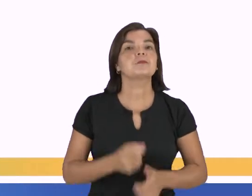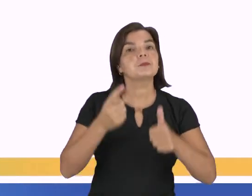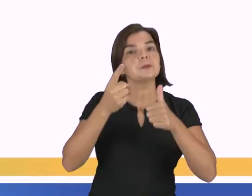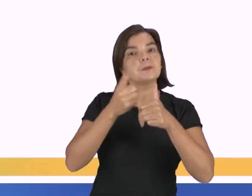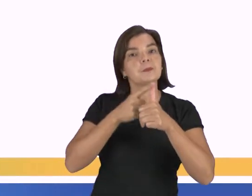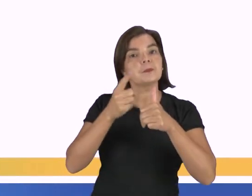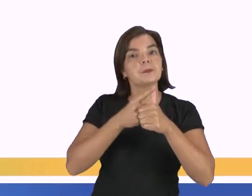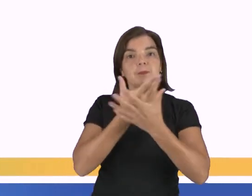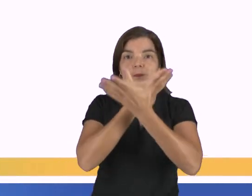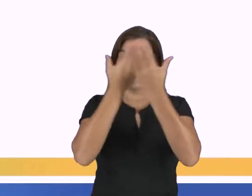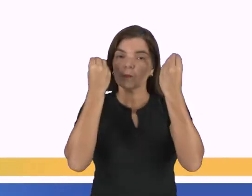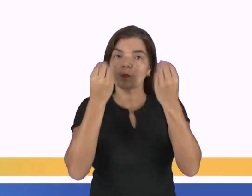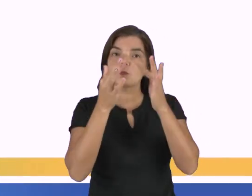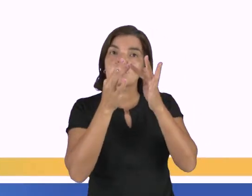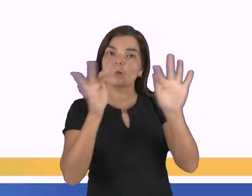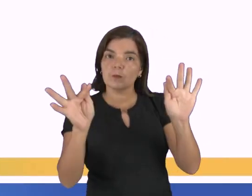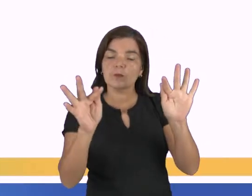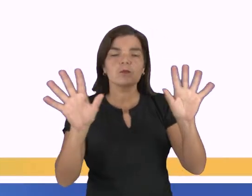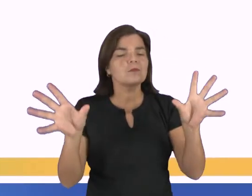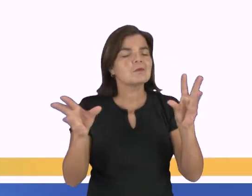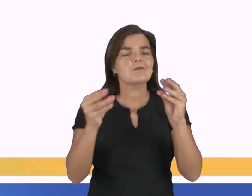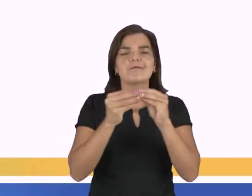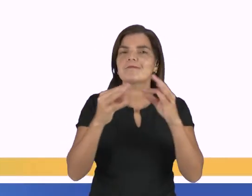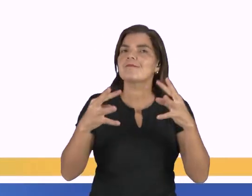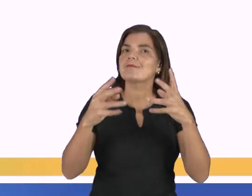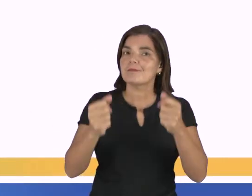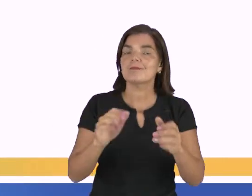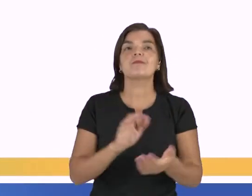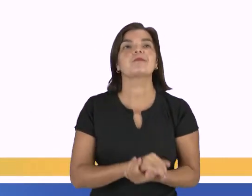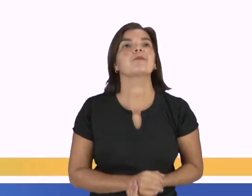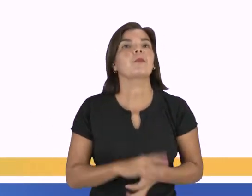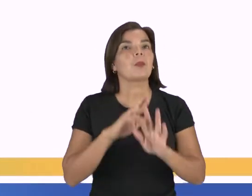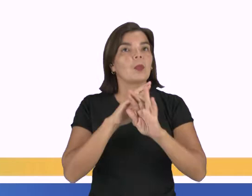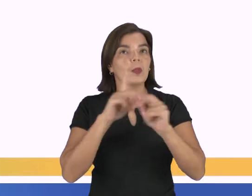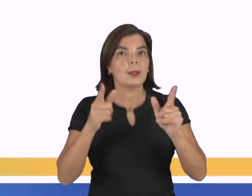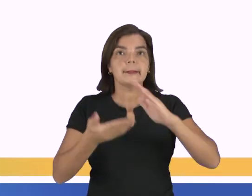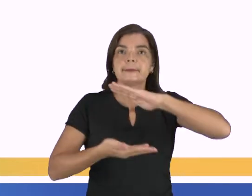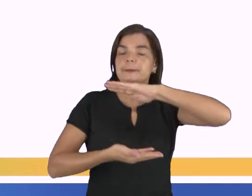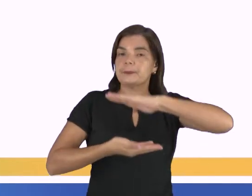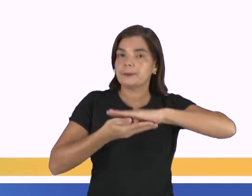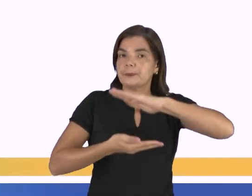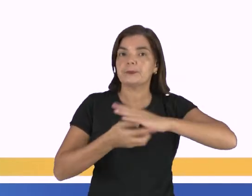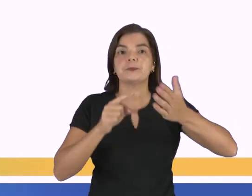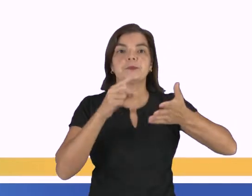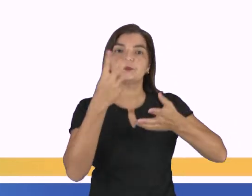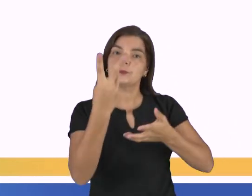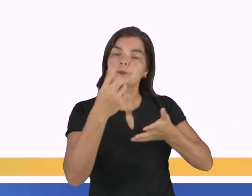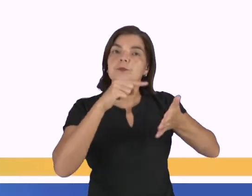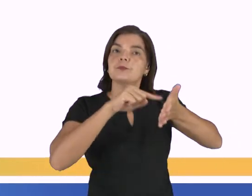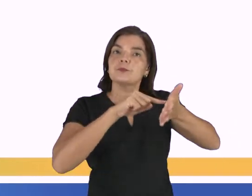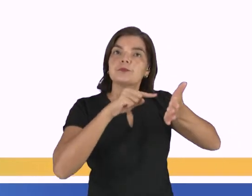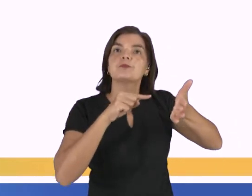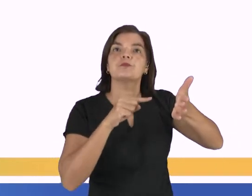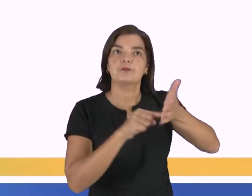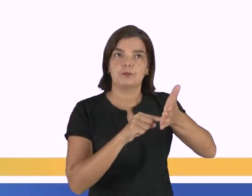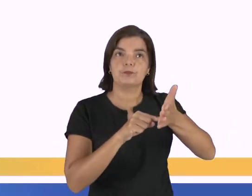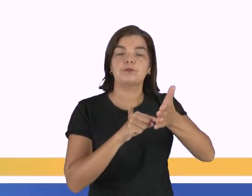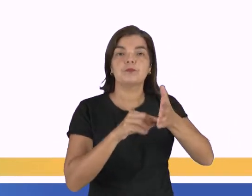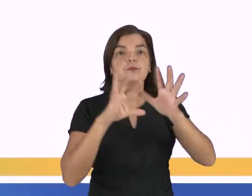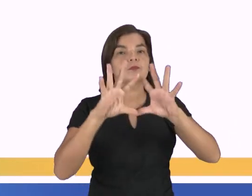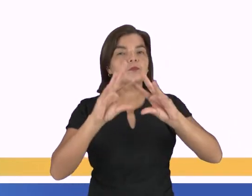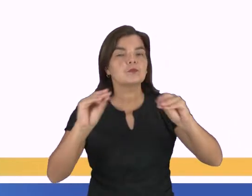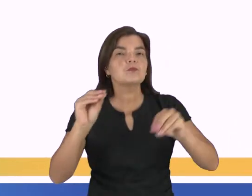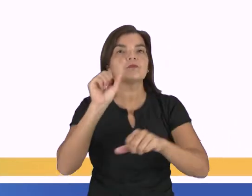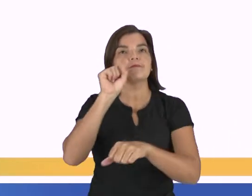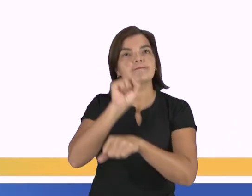definição que não pode esquecer, a frase que resume tudo aí é a seguinte: a diferença de pressão de 2 pontos de um fluido em